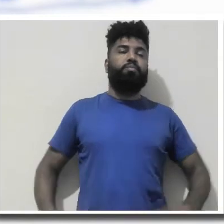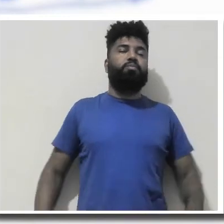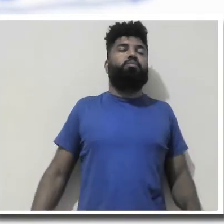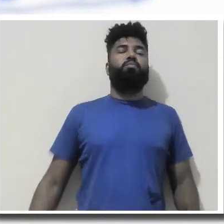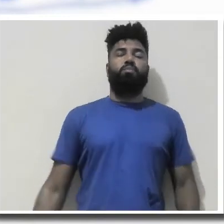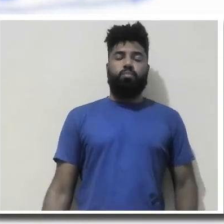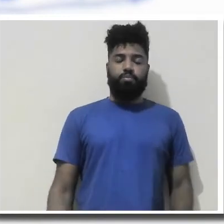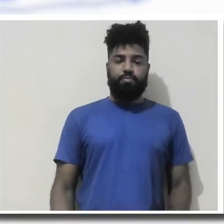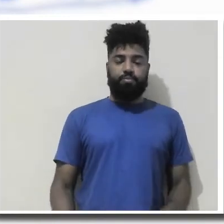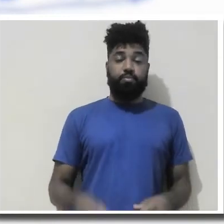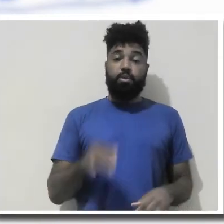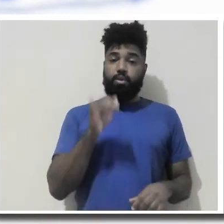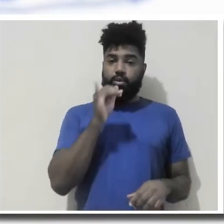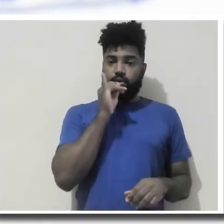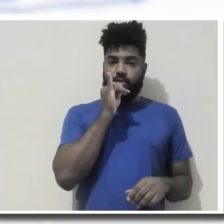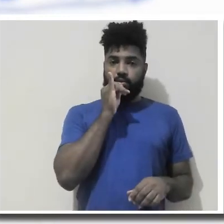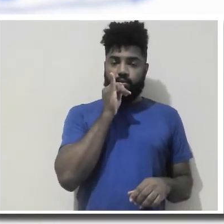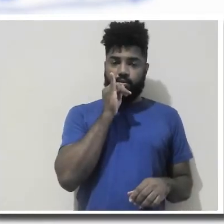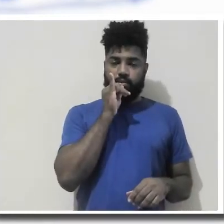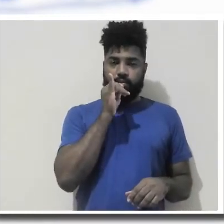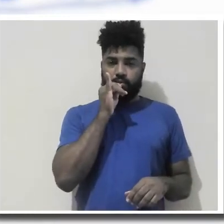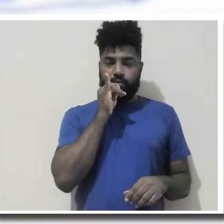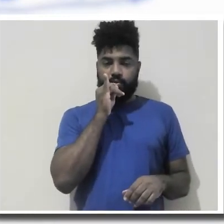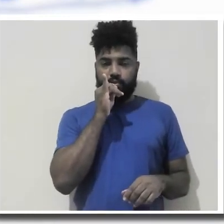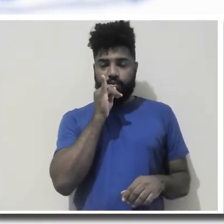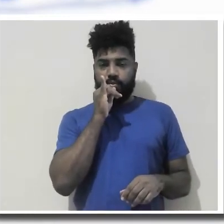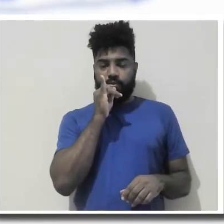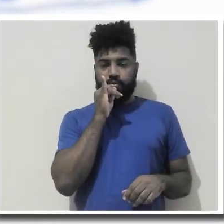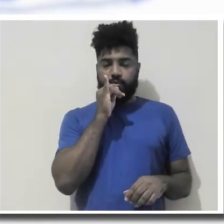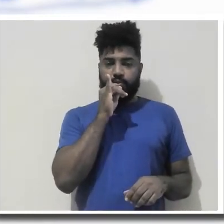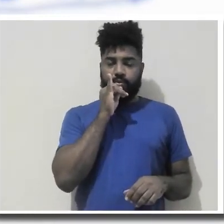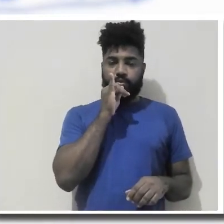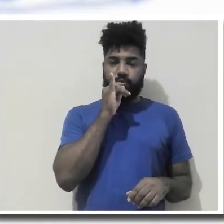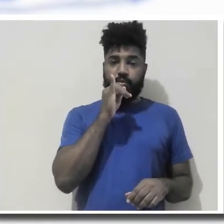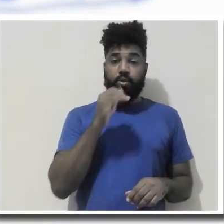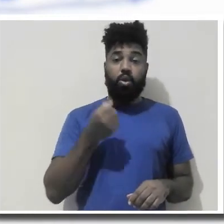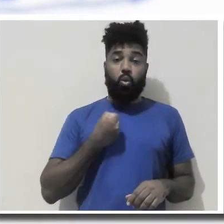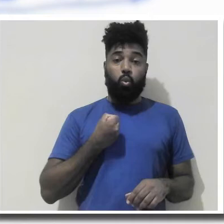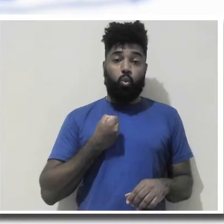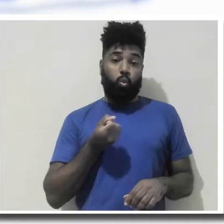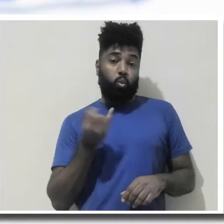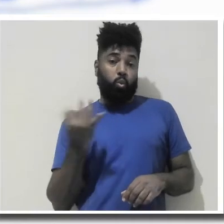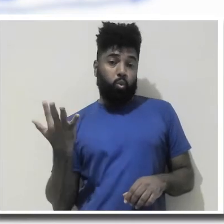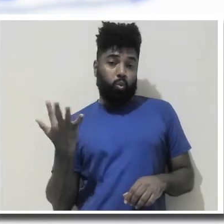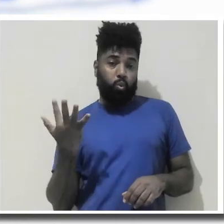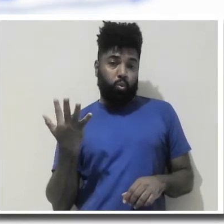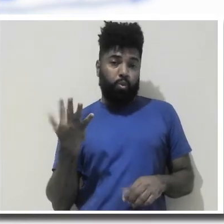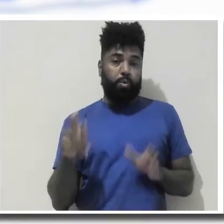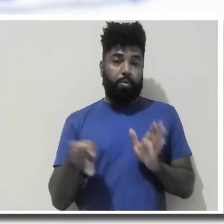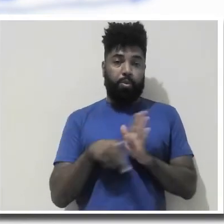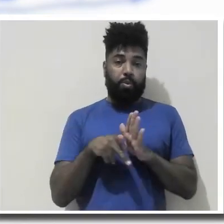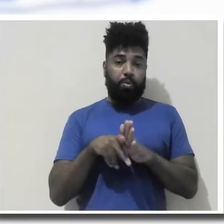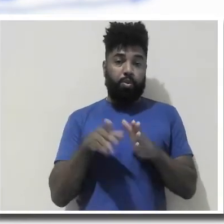Exemplificando alguns valores racionais, temos